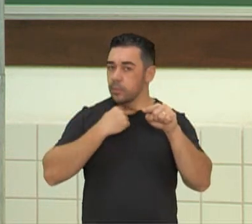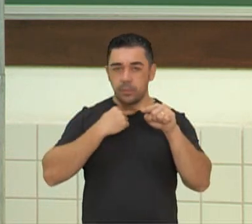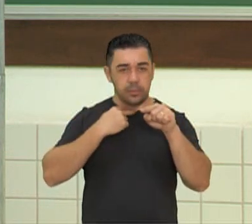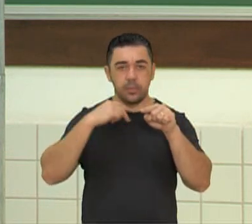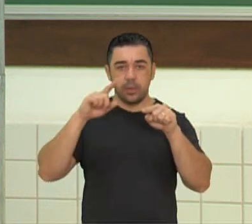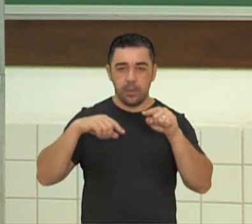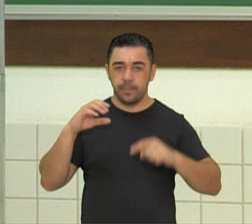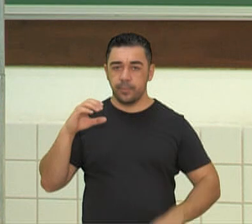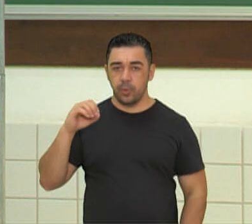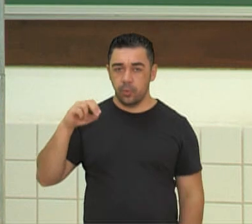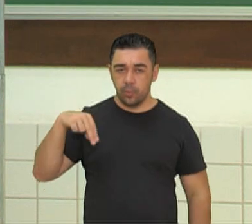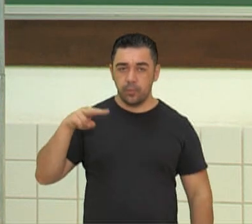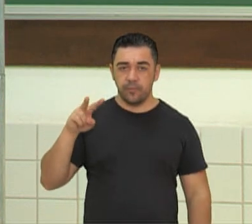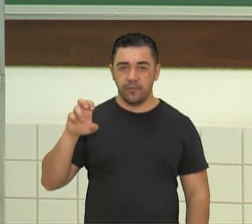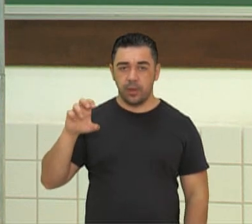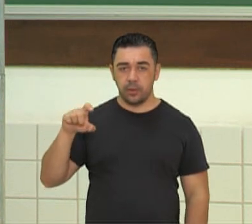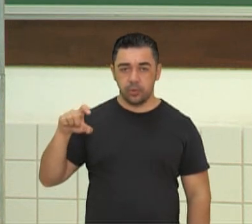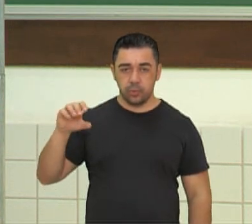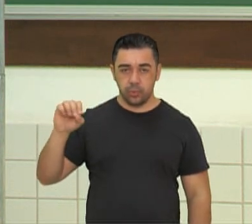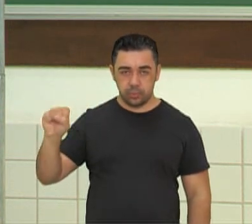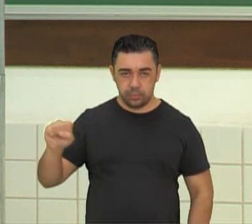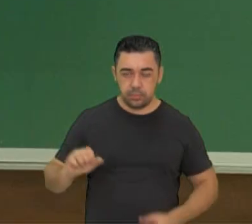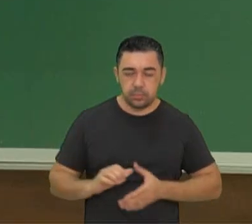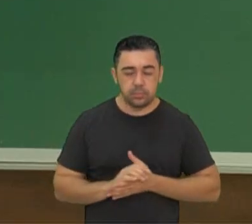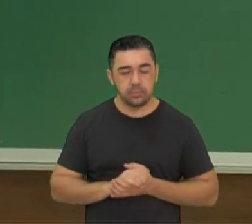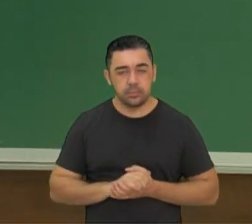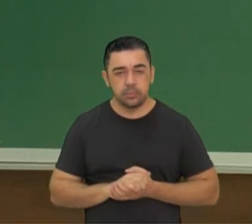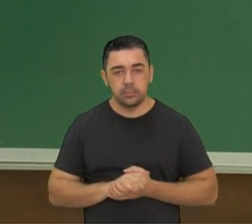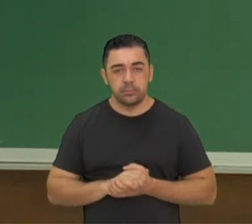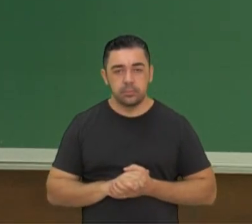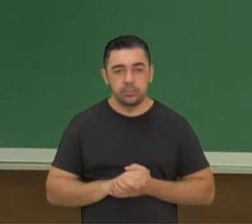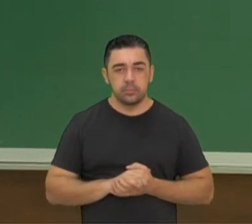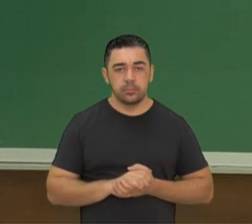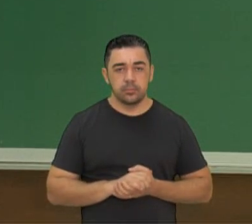polígono convexo que nós vamos estudar, certo?